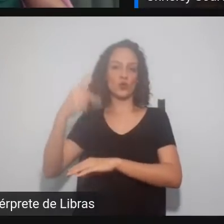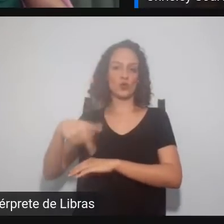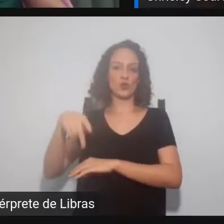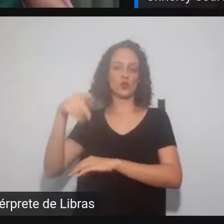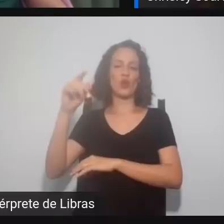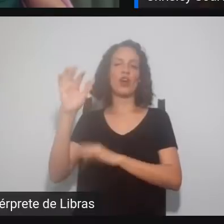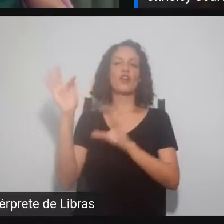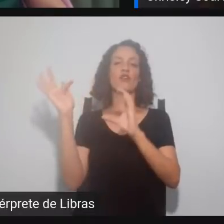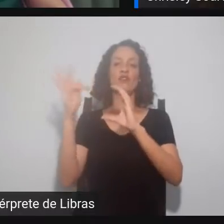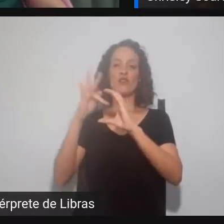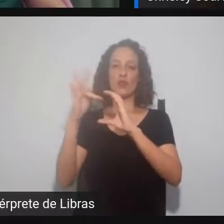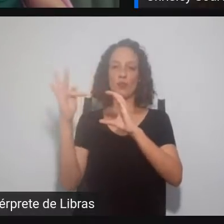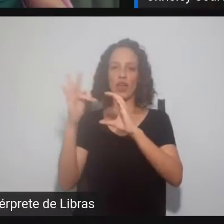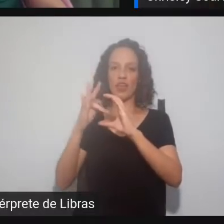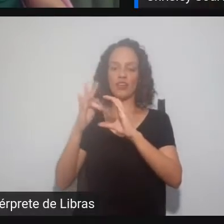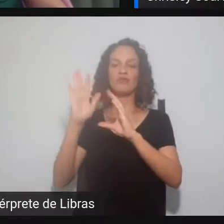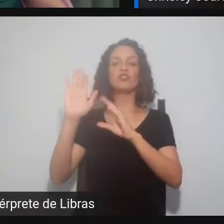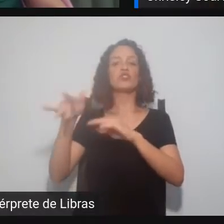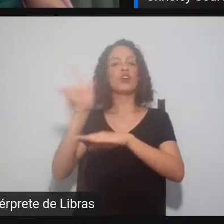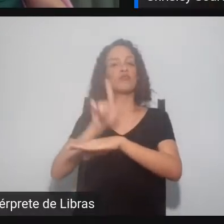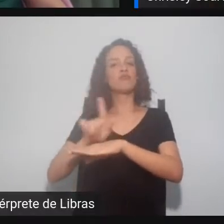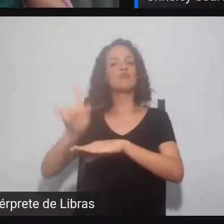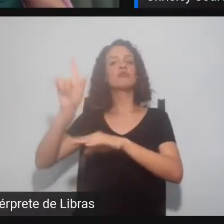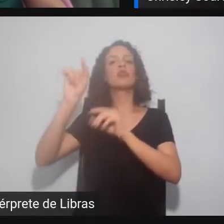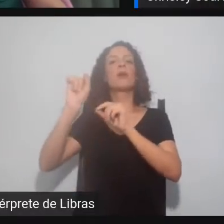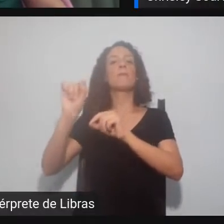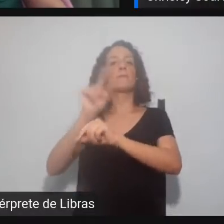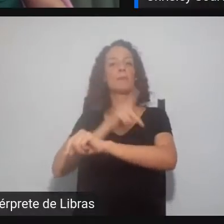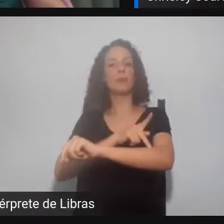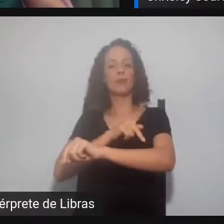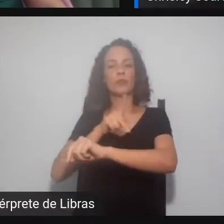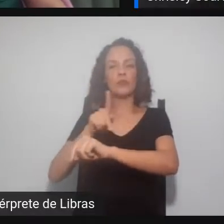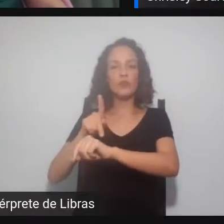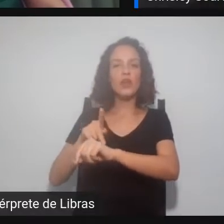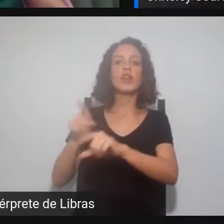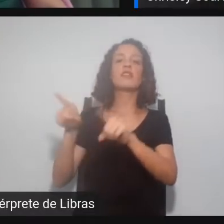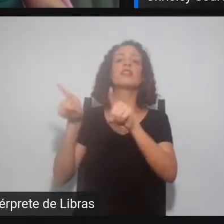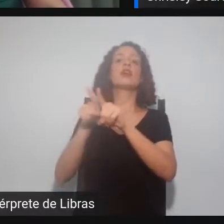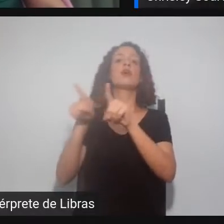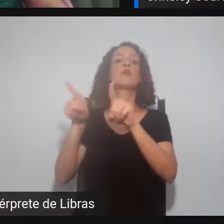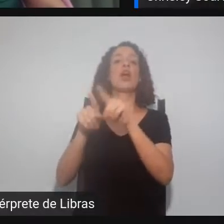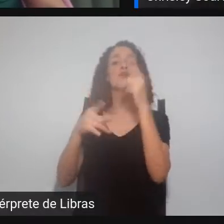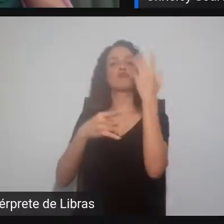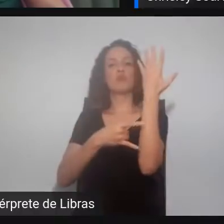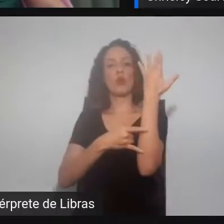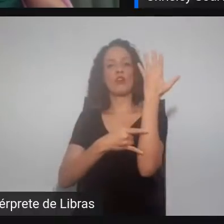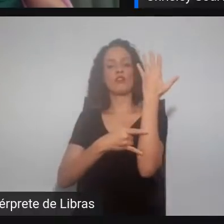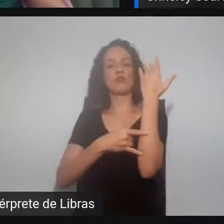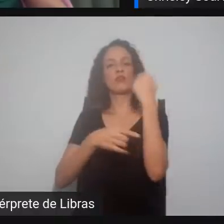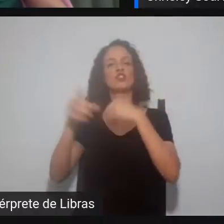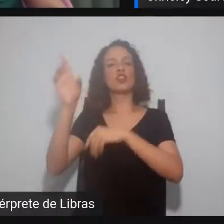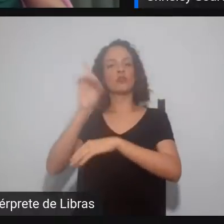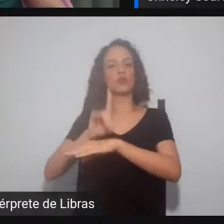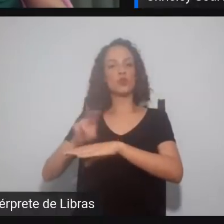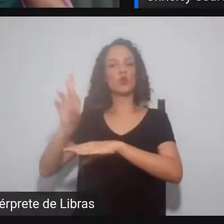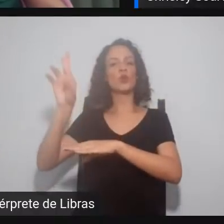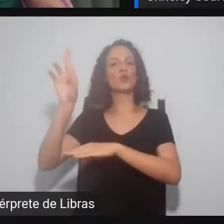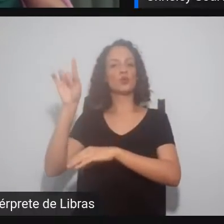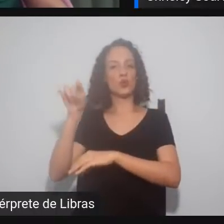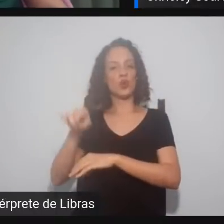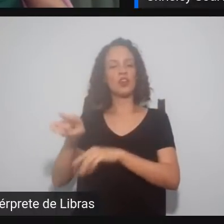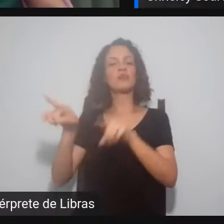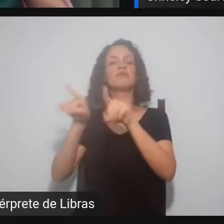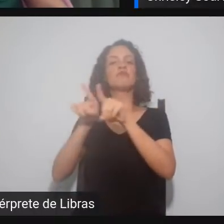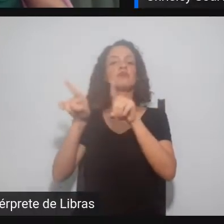pedagogia, é doutora em educação pela UFMG, é coordenadora e gestora da educação infantil da